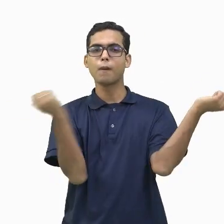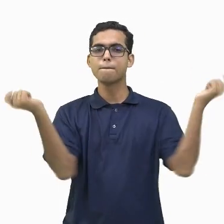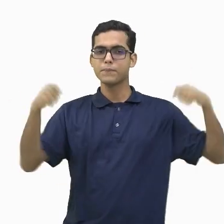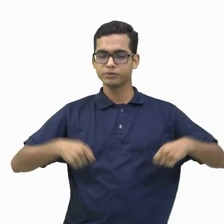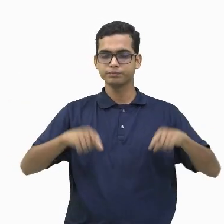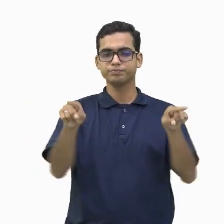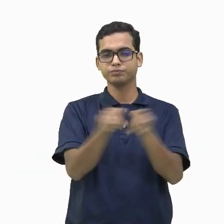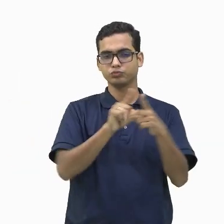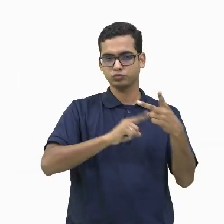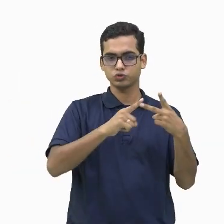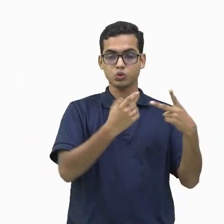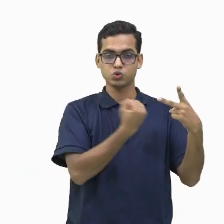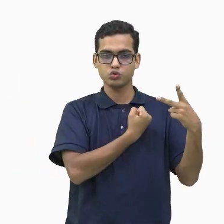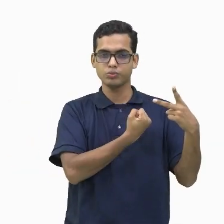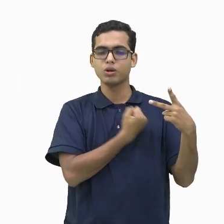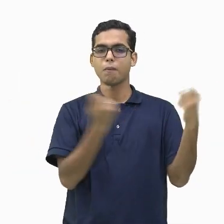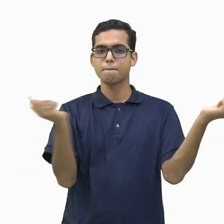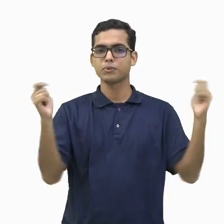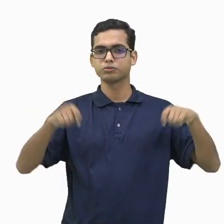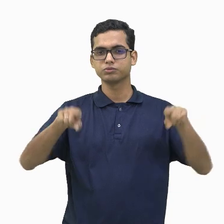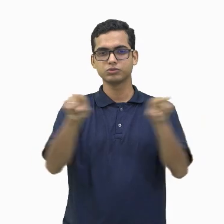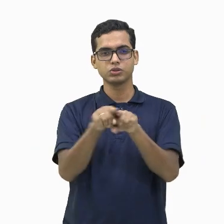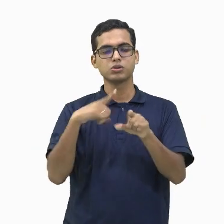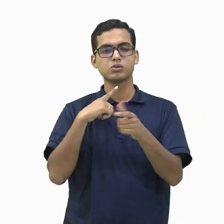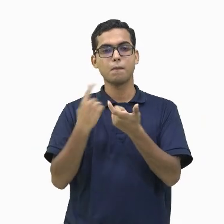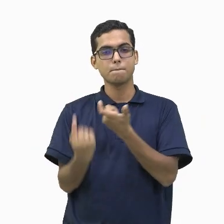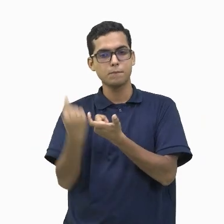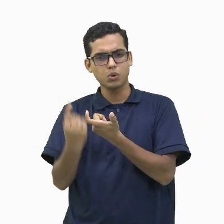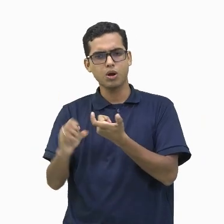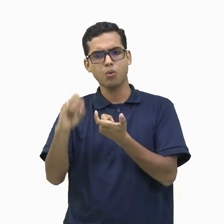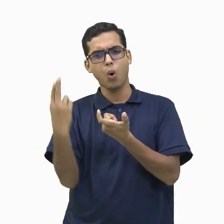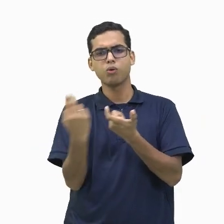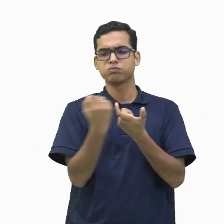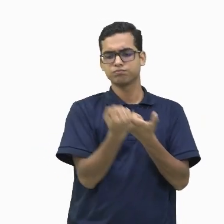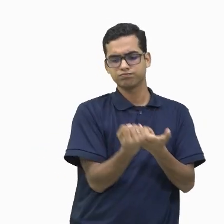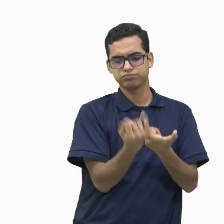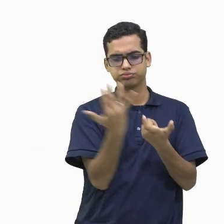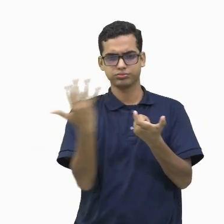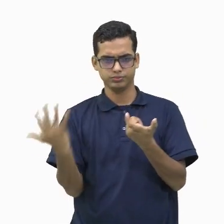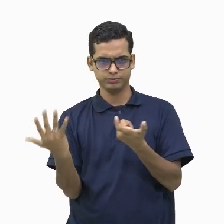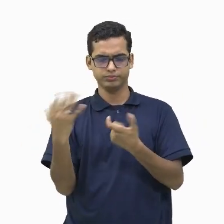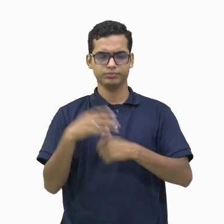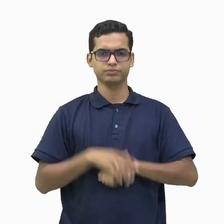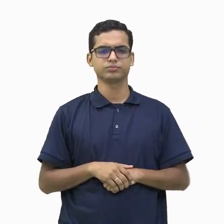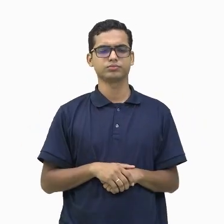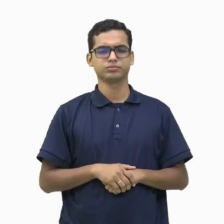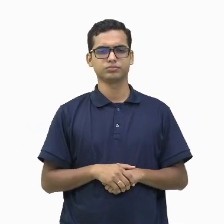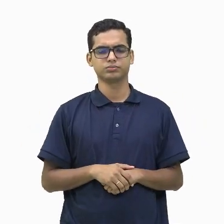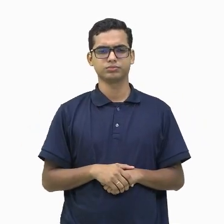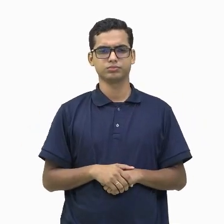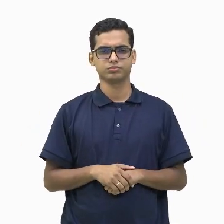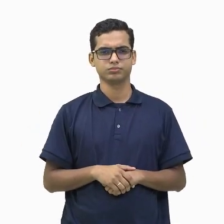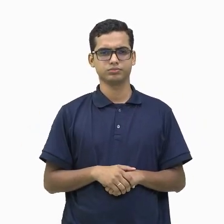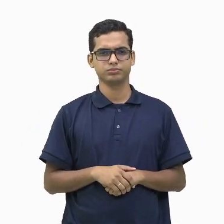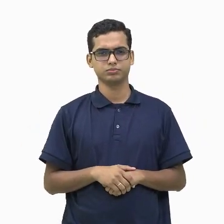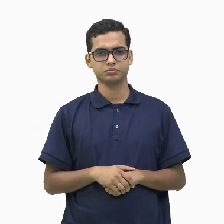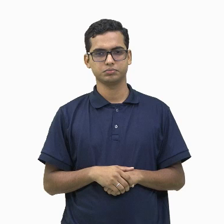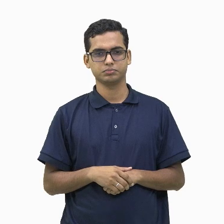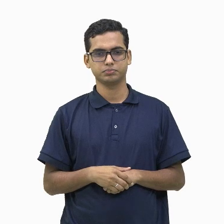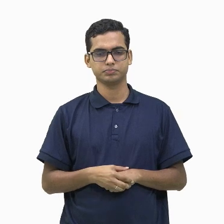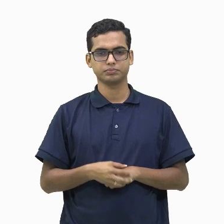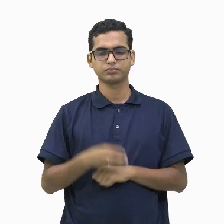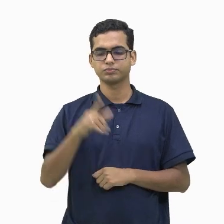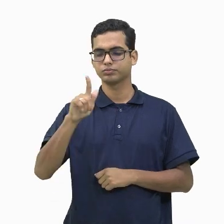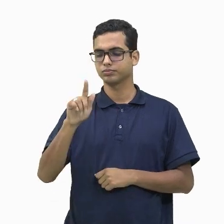plural, singular. Olha só, quanta gente aqui, o que querem? Ora, gente está no